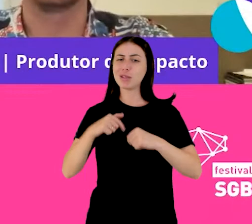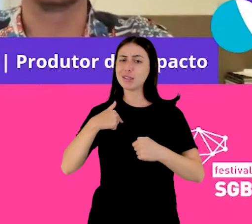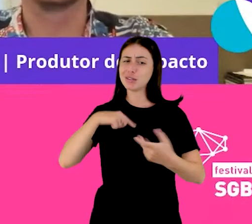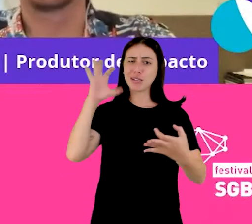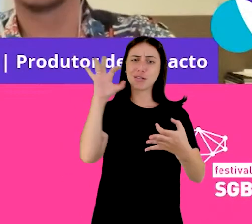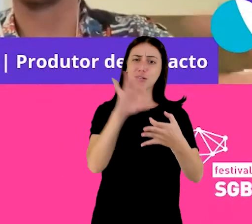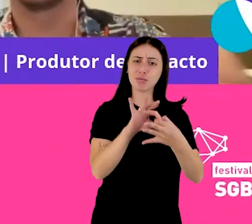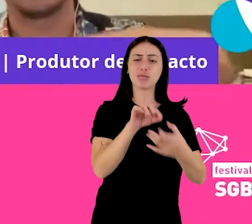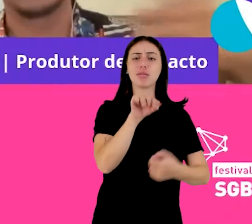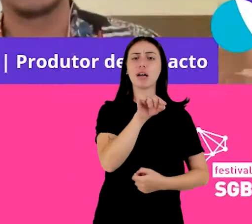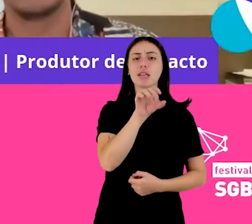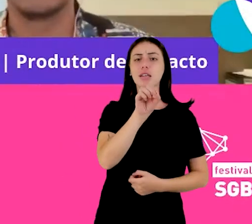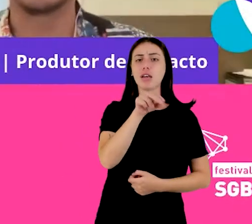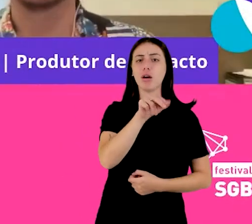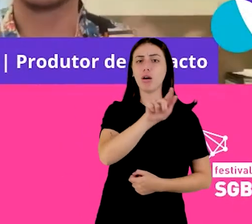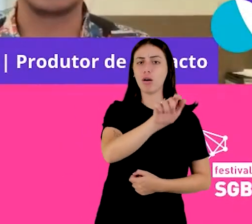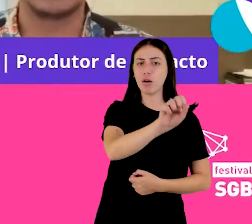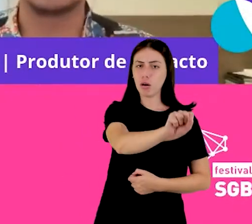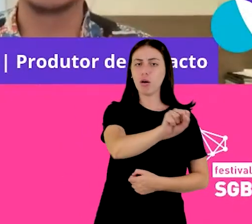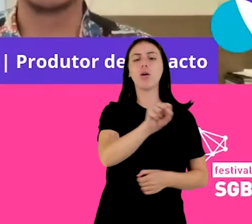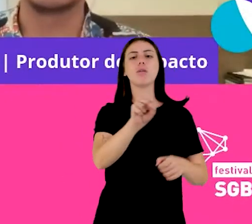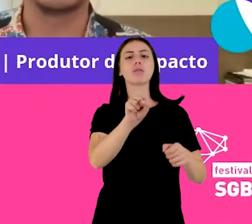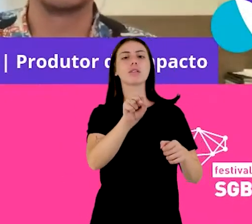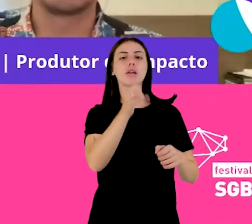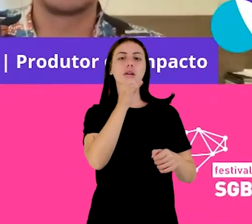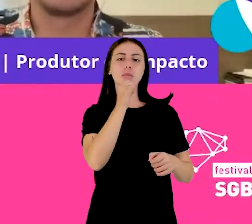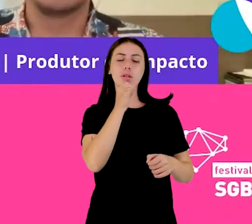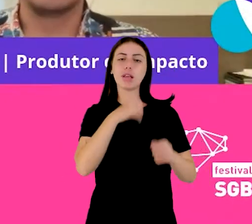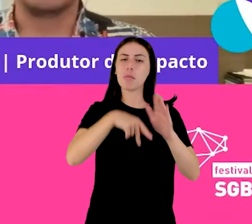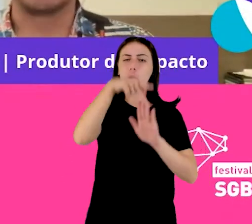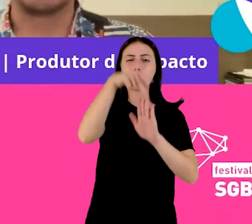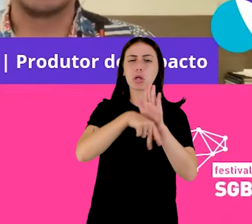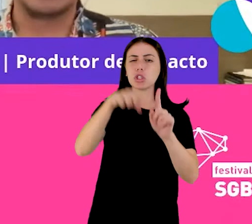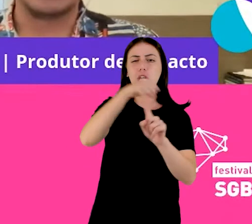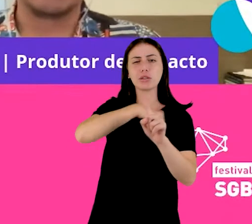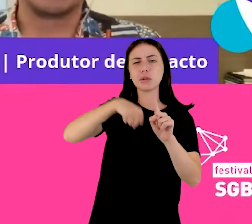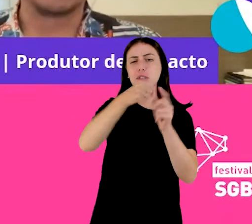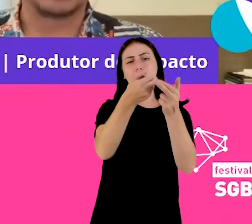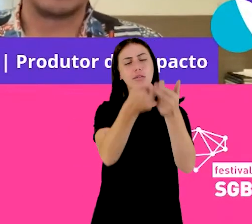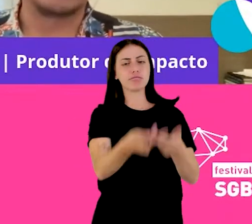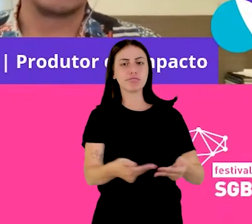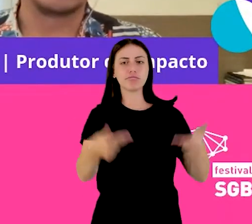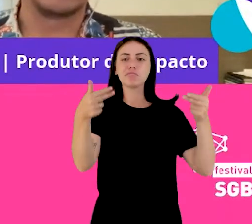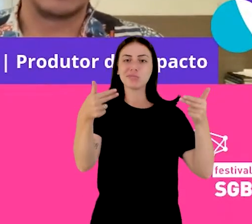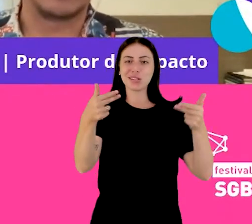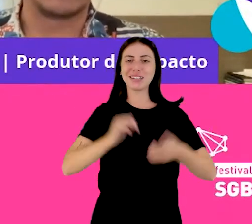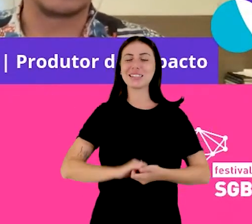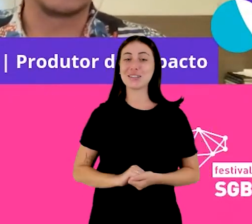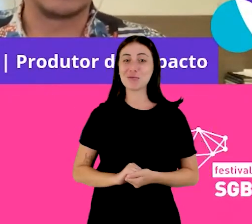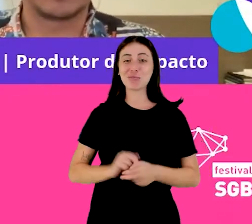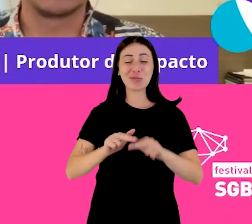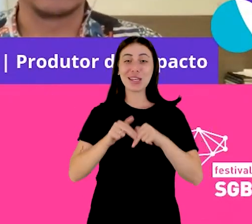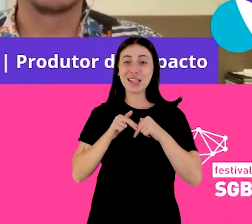Sempre trabalhei com comunicação um pouco para projetos sociais e coisas assim. E foi uma alegria, porque eu trabalhava no